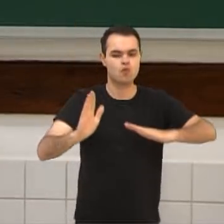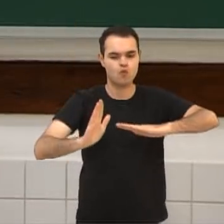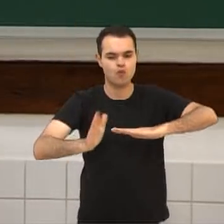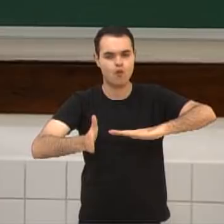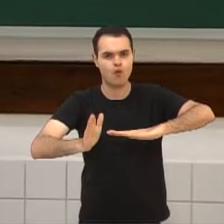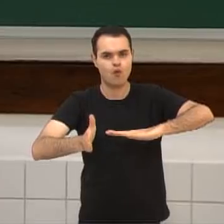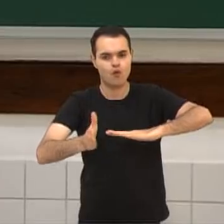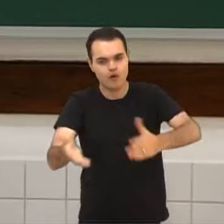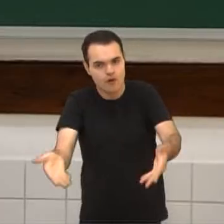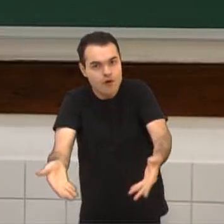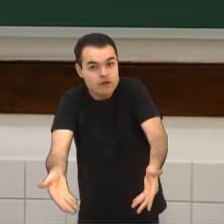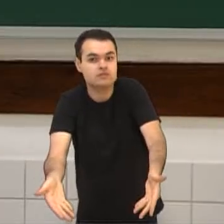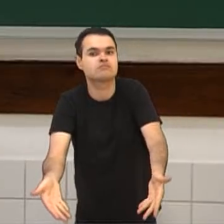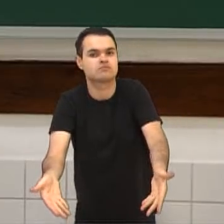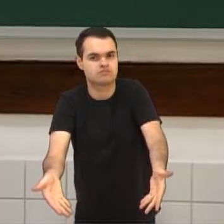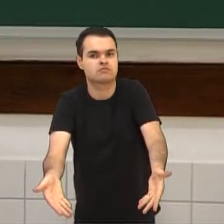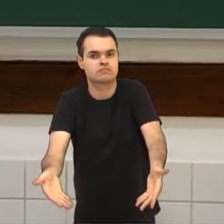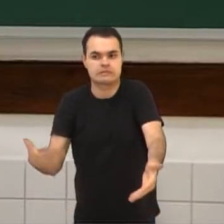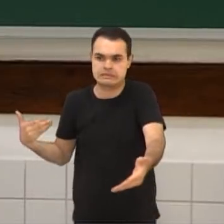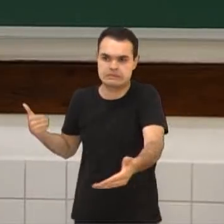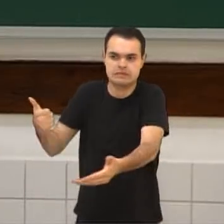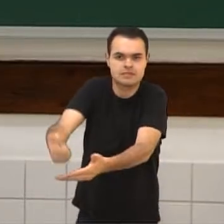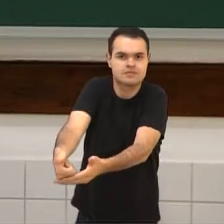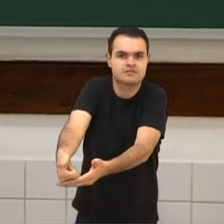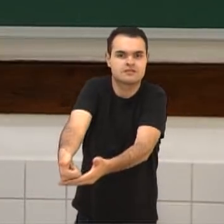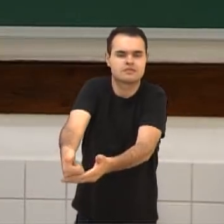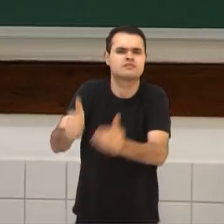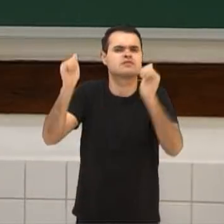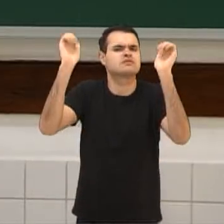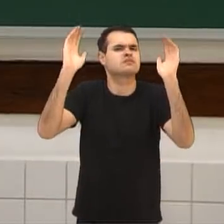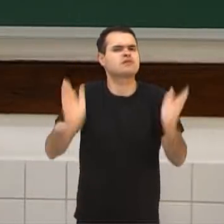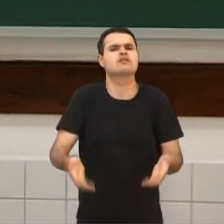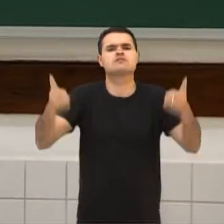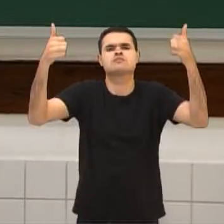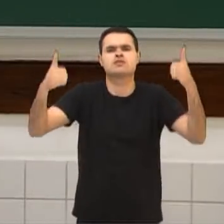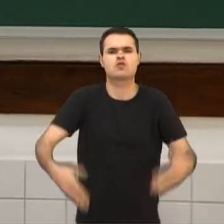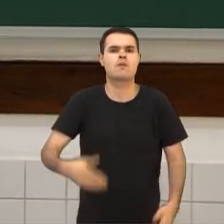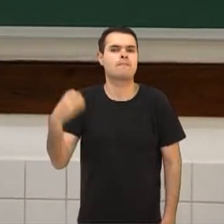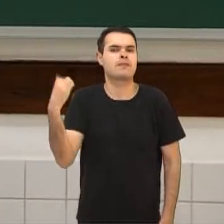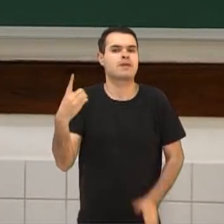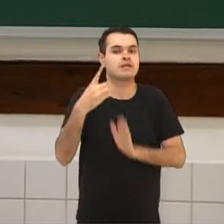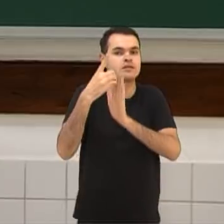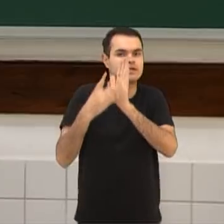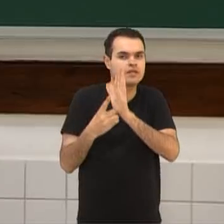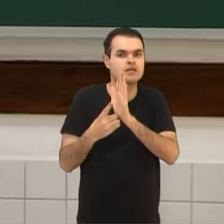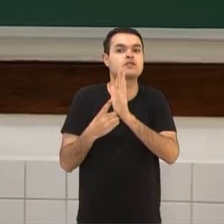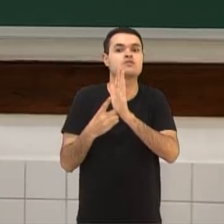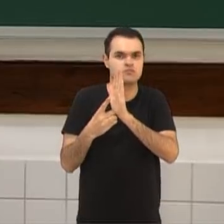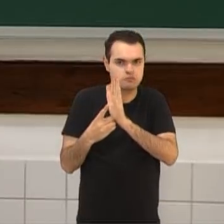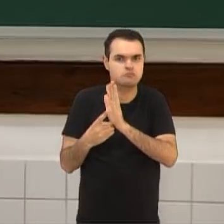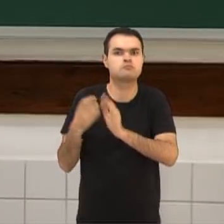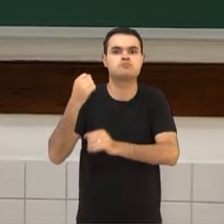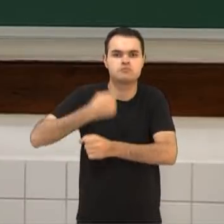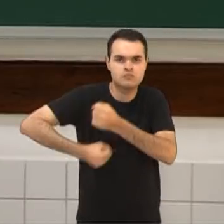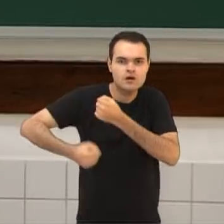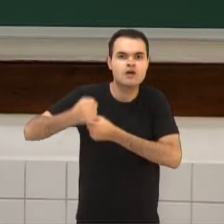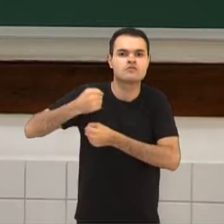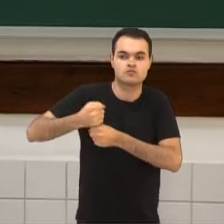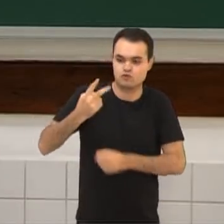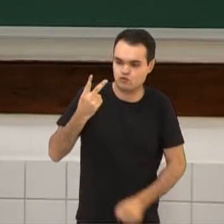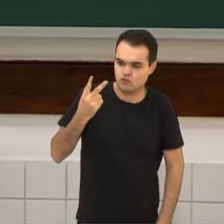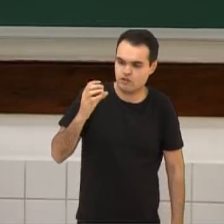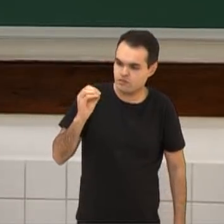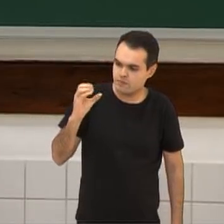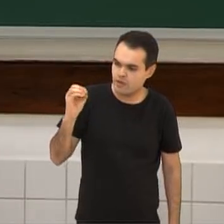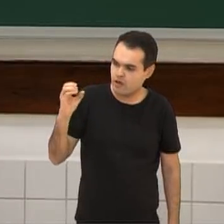a história do Brasil recente. Nós estamos falando aí já sobre a primeira década dos anos 2000. Então estamos falando